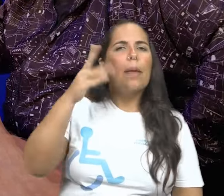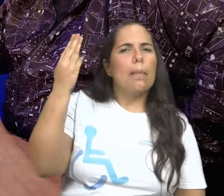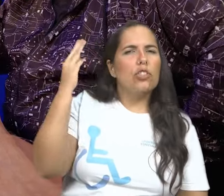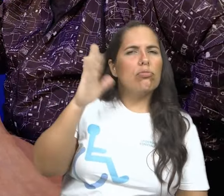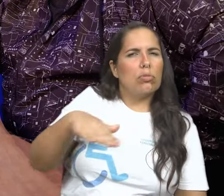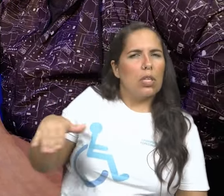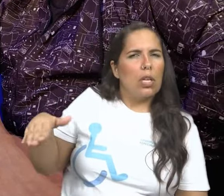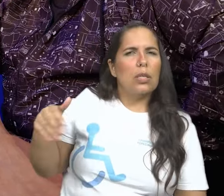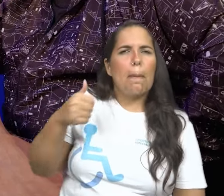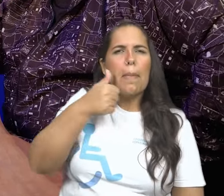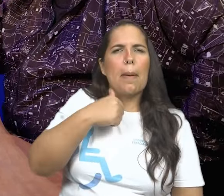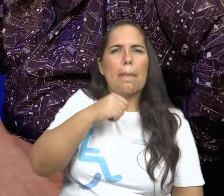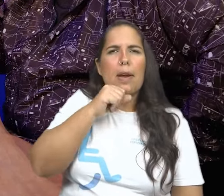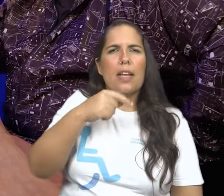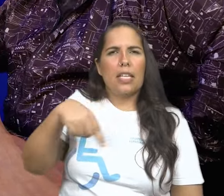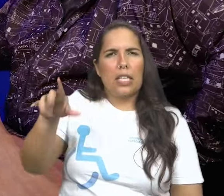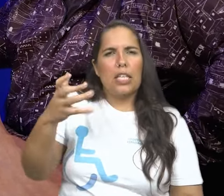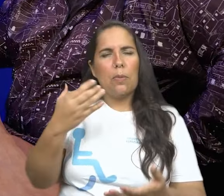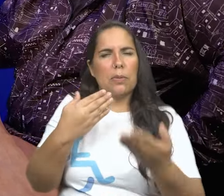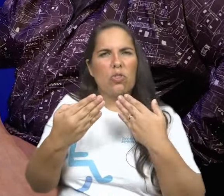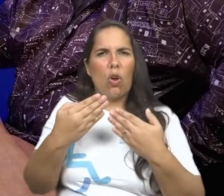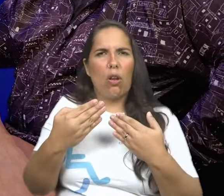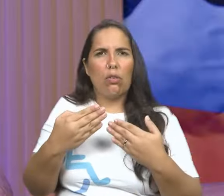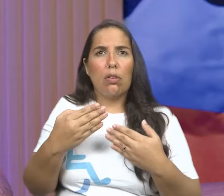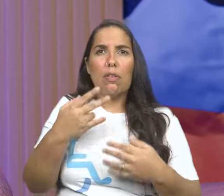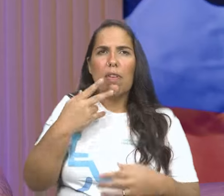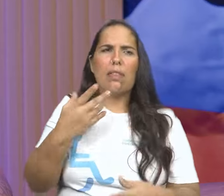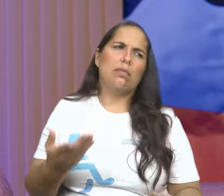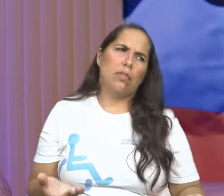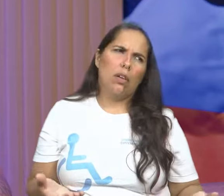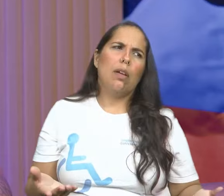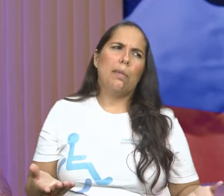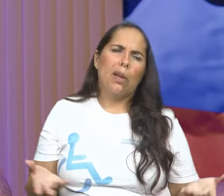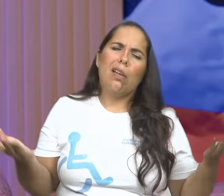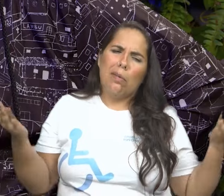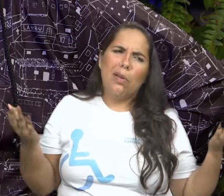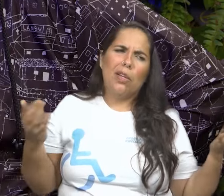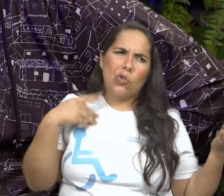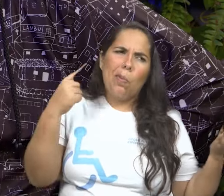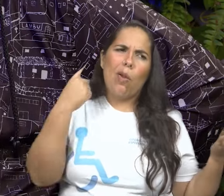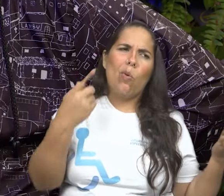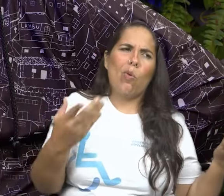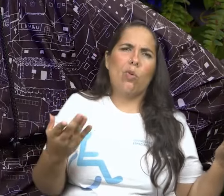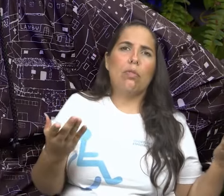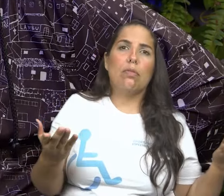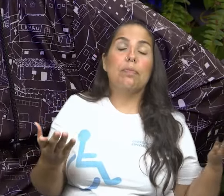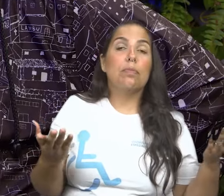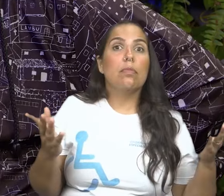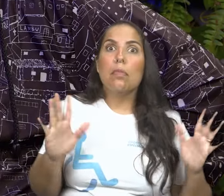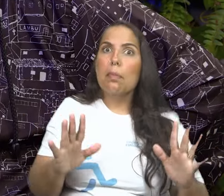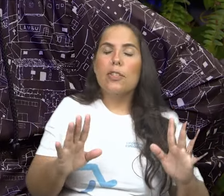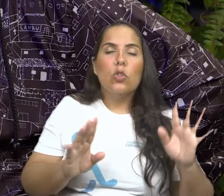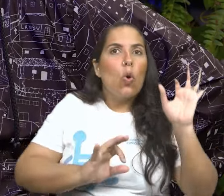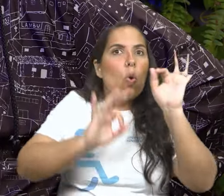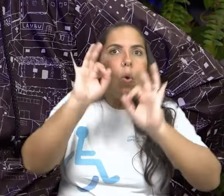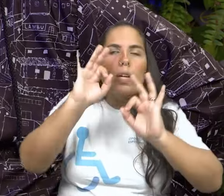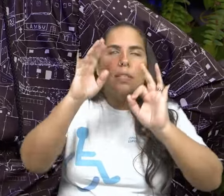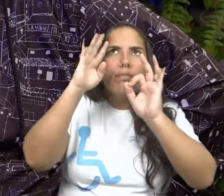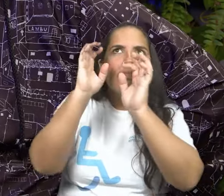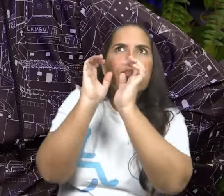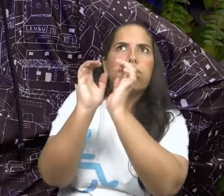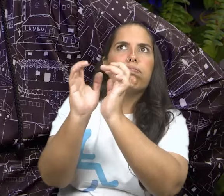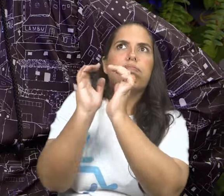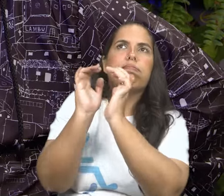moleque quando a minha mãe tentava me botar no psicólogo eu falar É mãe pelo amor Deus tô maluco ide mas assim organizar a cabeça